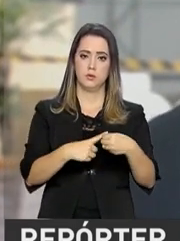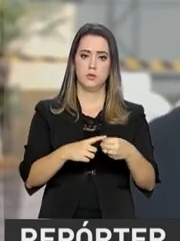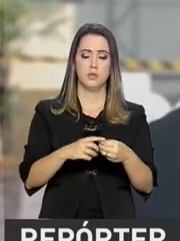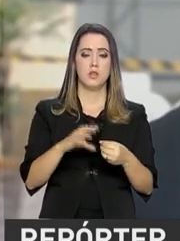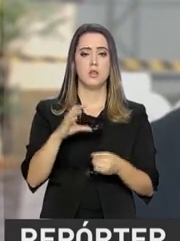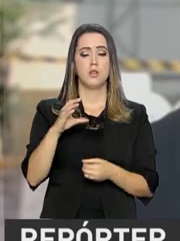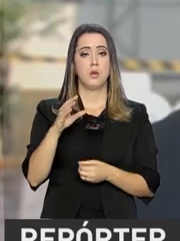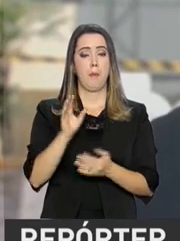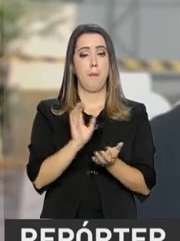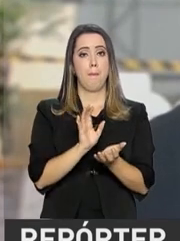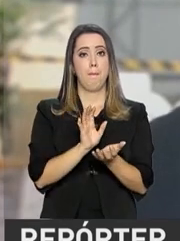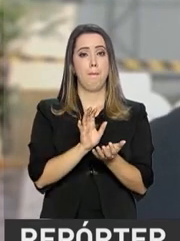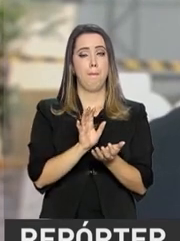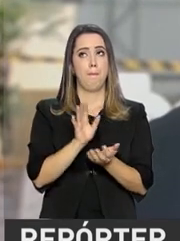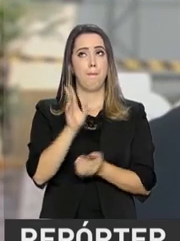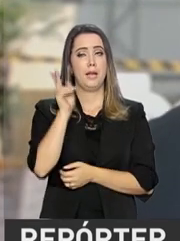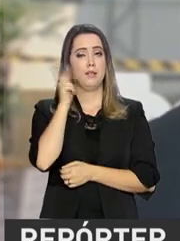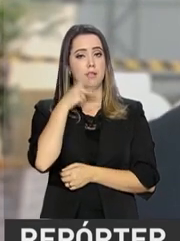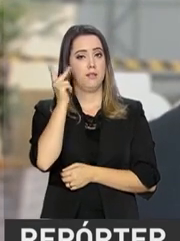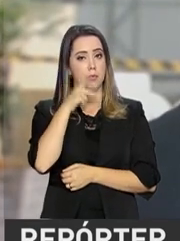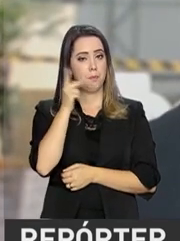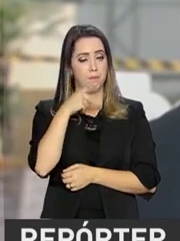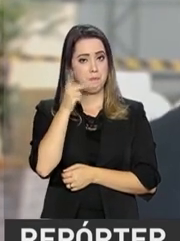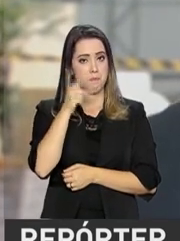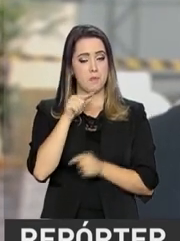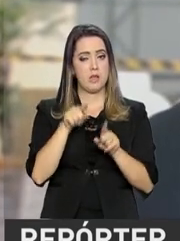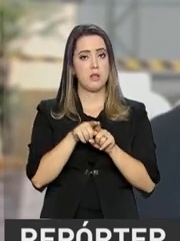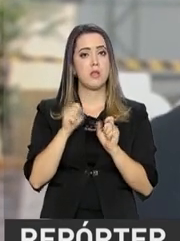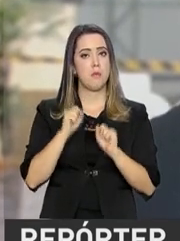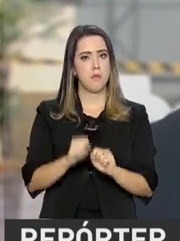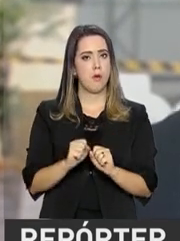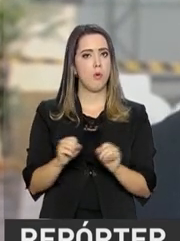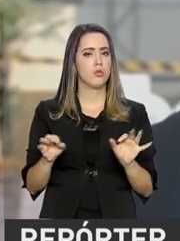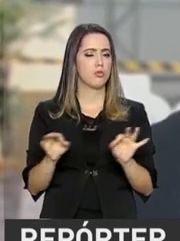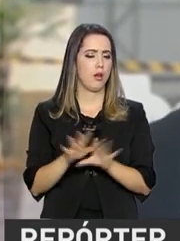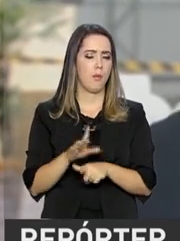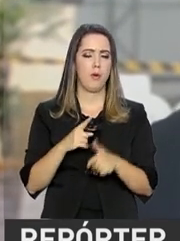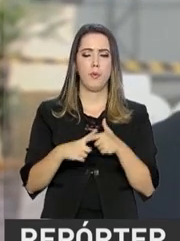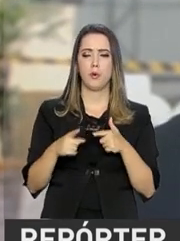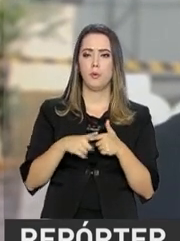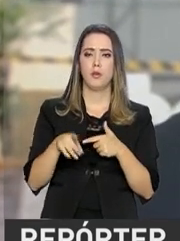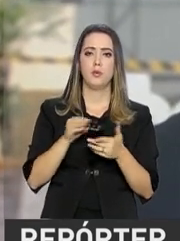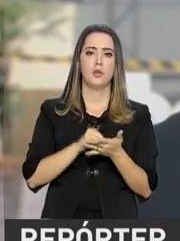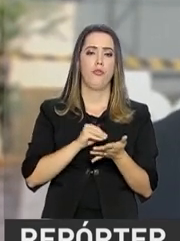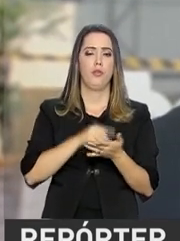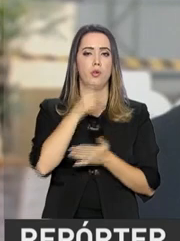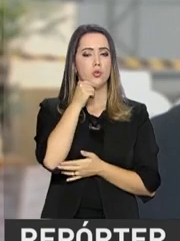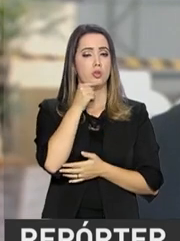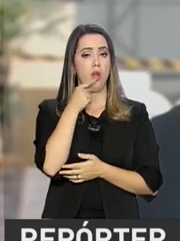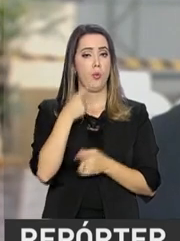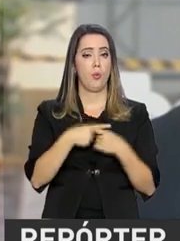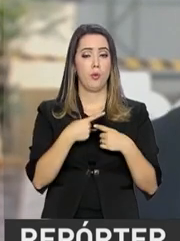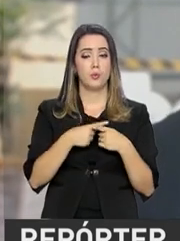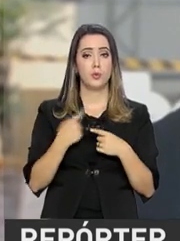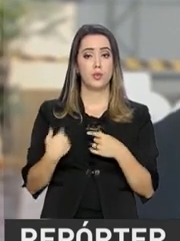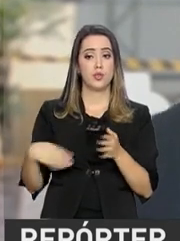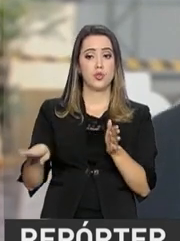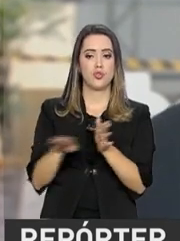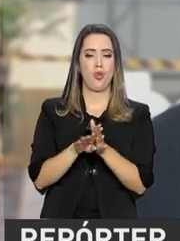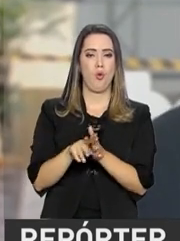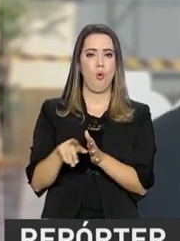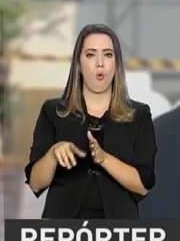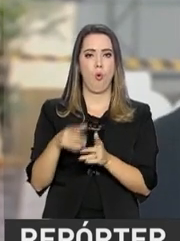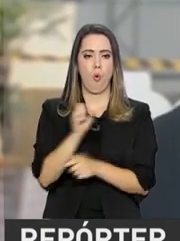campina grande na paraíba que pode aí sair do sufoco do acionamento do sufoco da crise indica a partir dessa